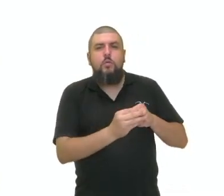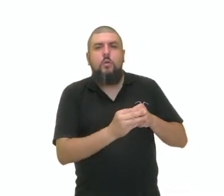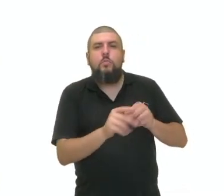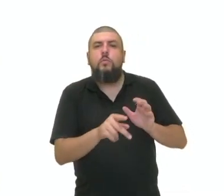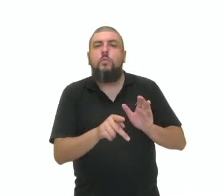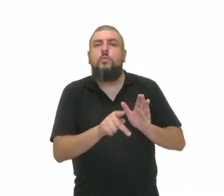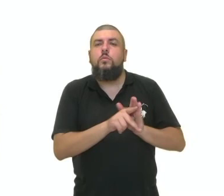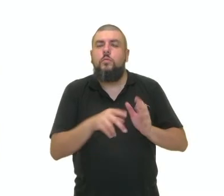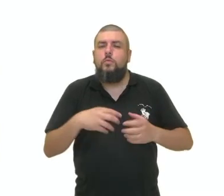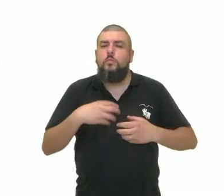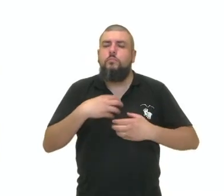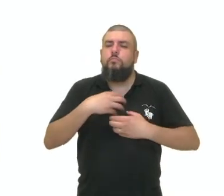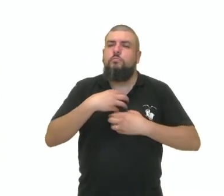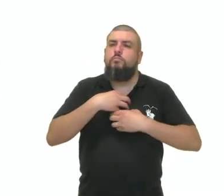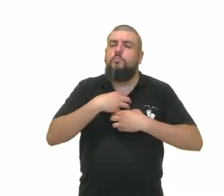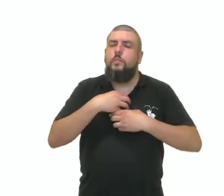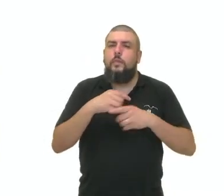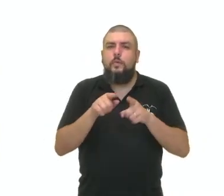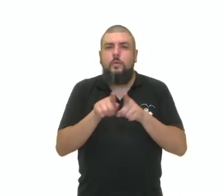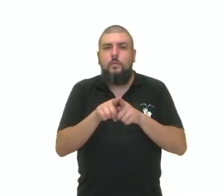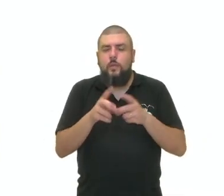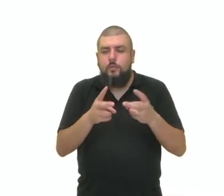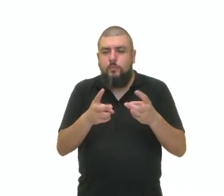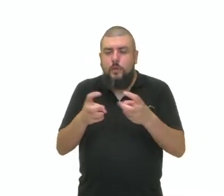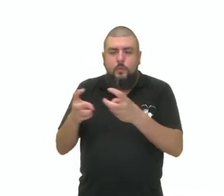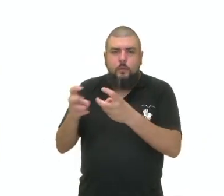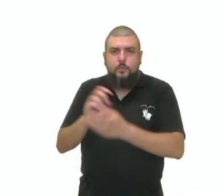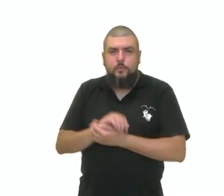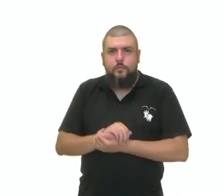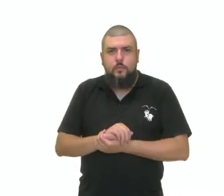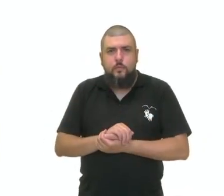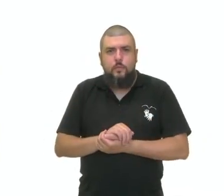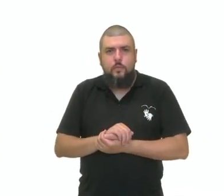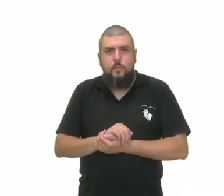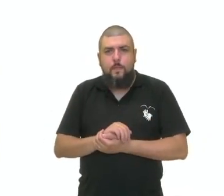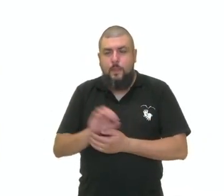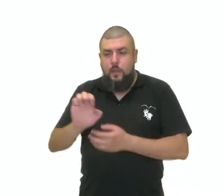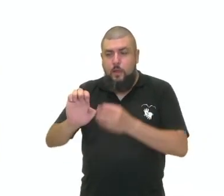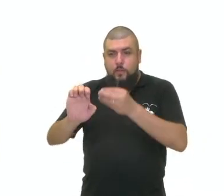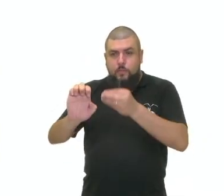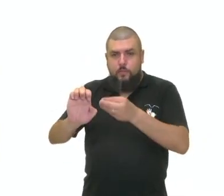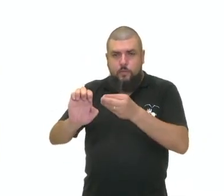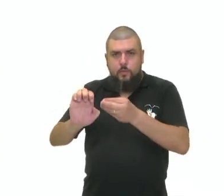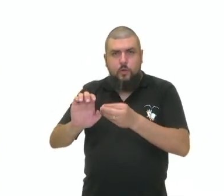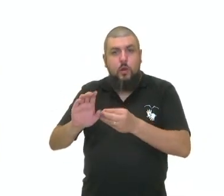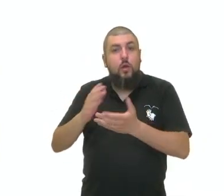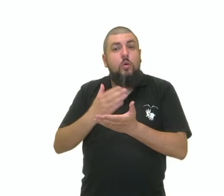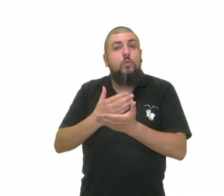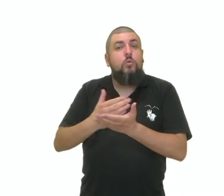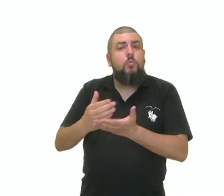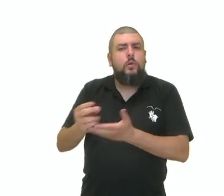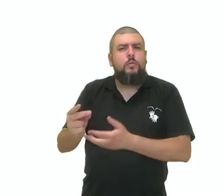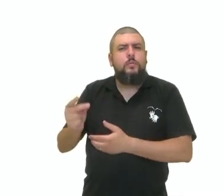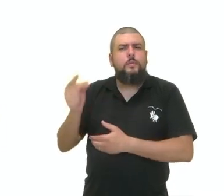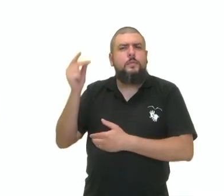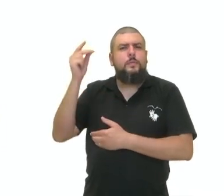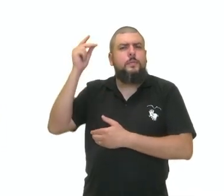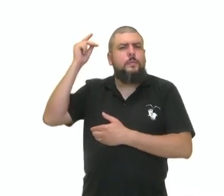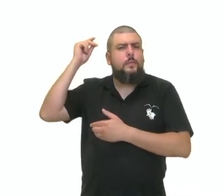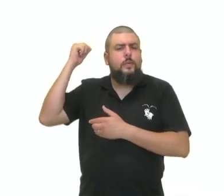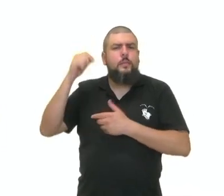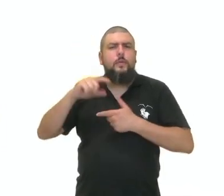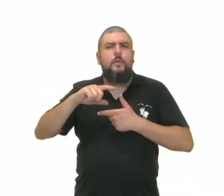conhecimento. Vimos que as ideias empiristas começam a surgir já na Antiguidade Clássica, porém, somente na modernidade